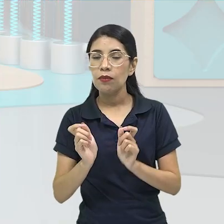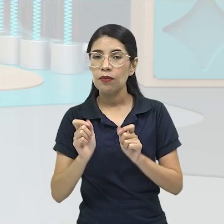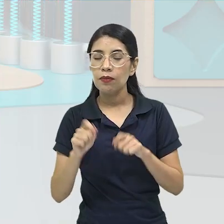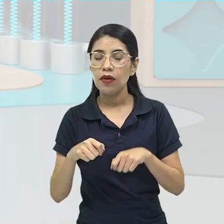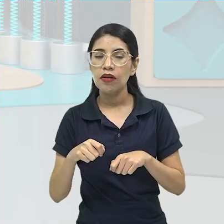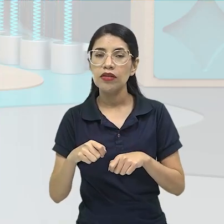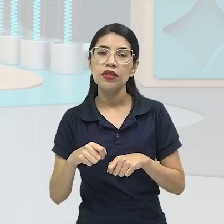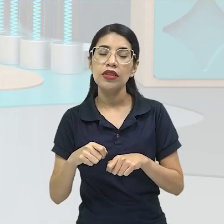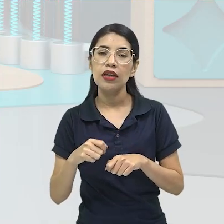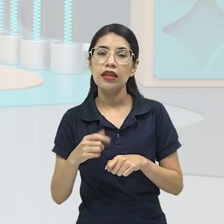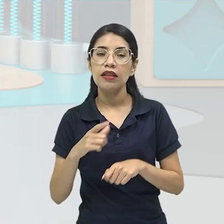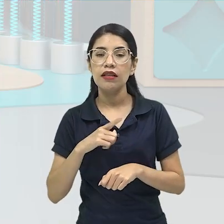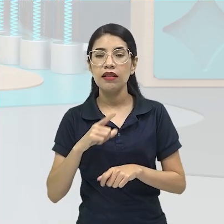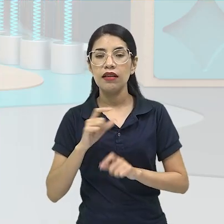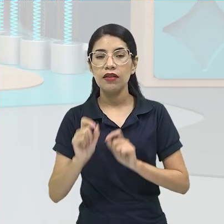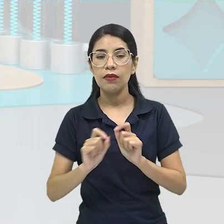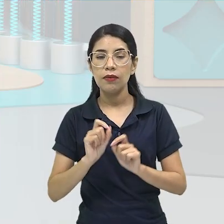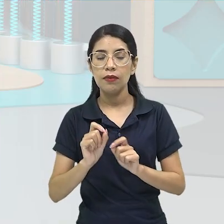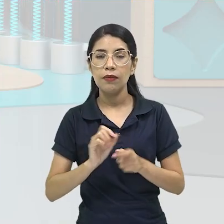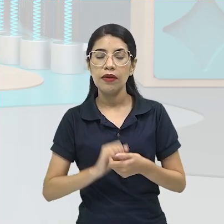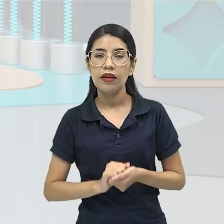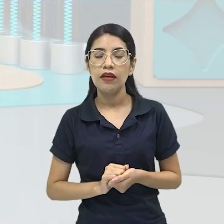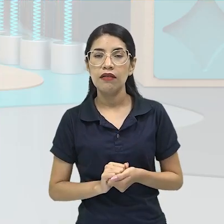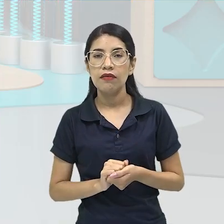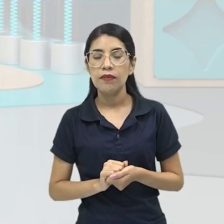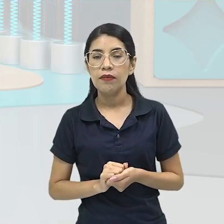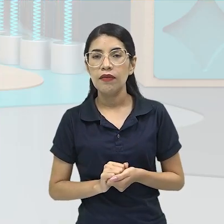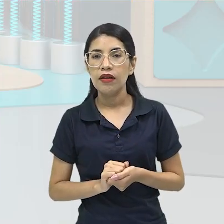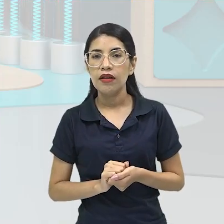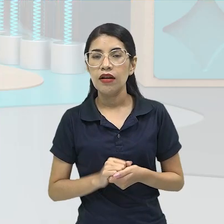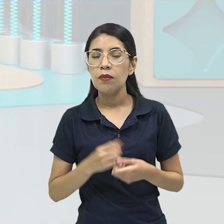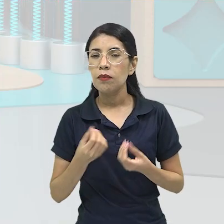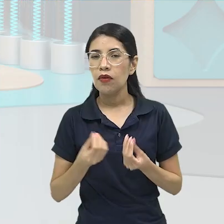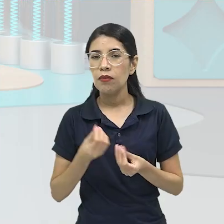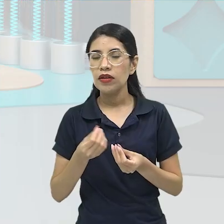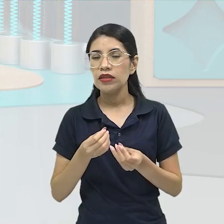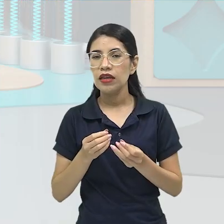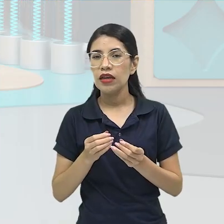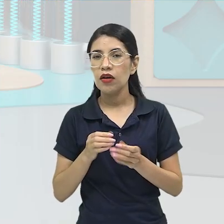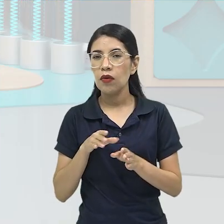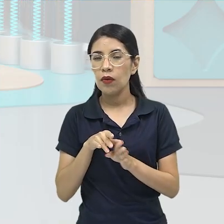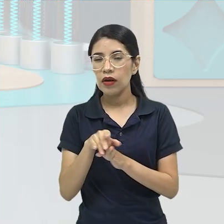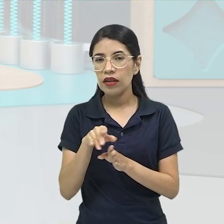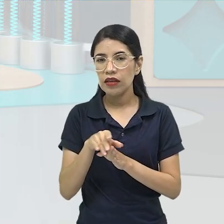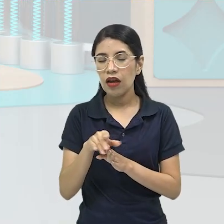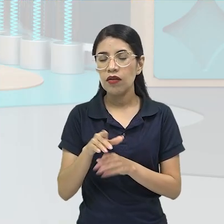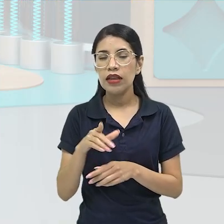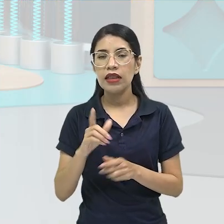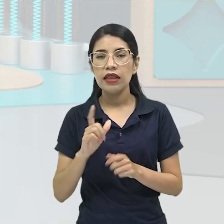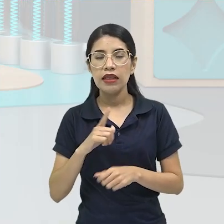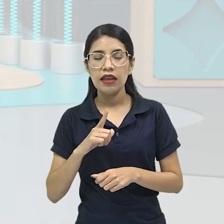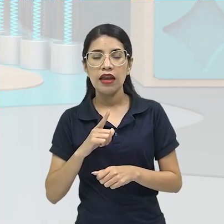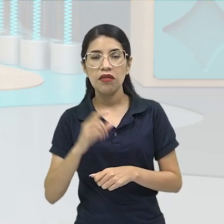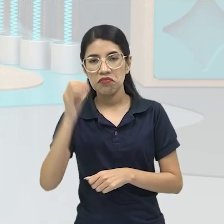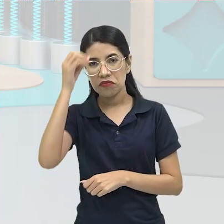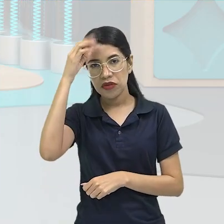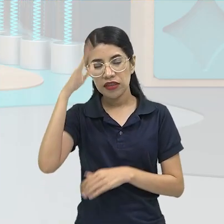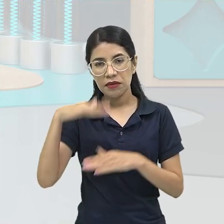possam conseguir começar a ter esse direcionamento da divulgação. Vocês querem ter mais